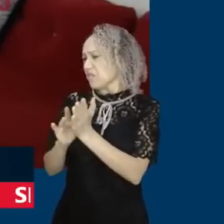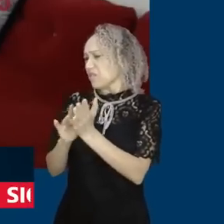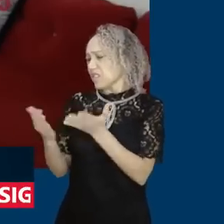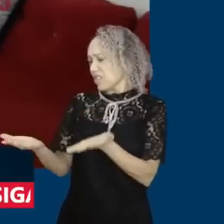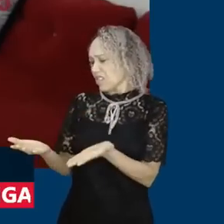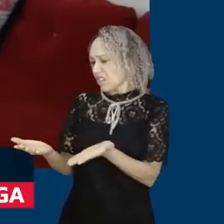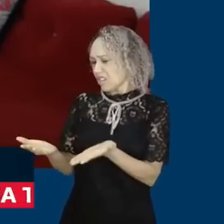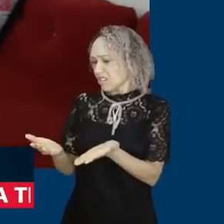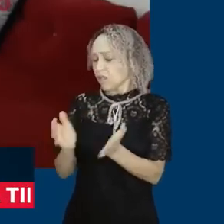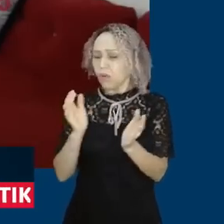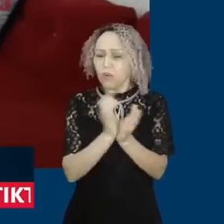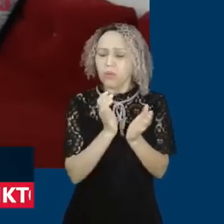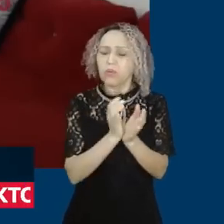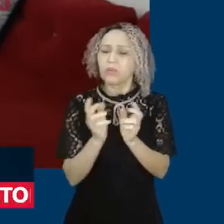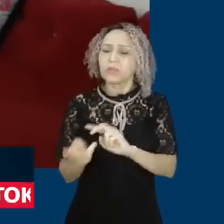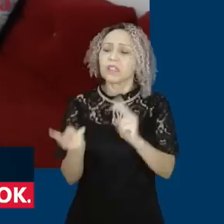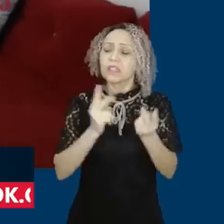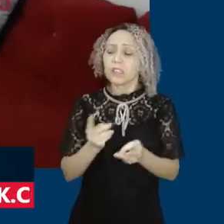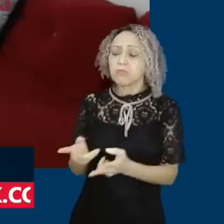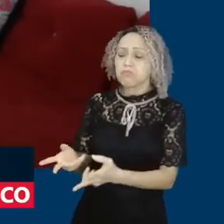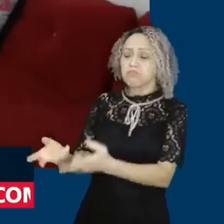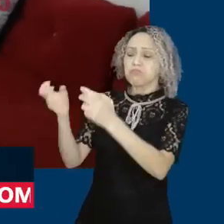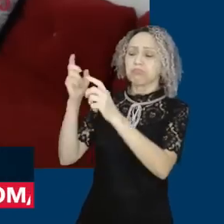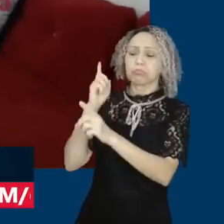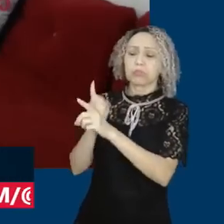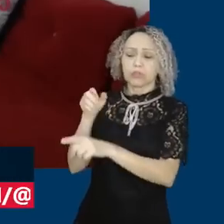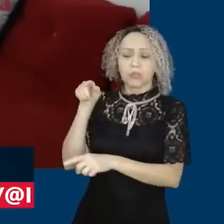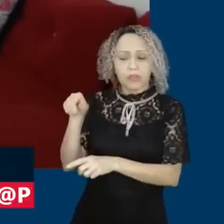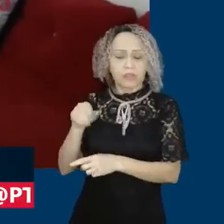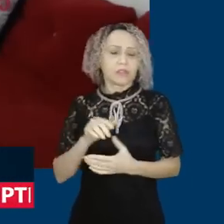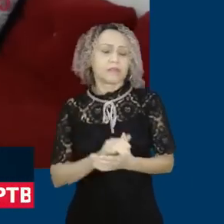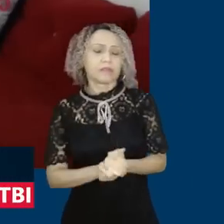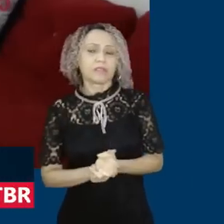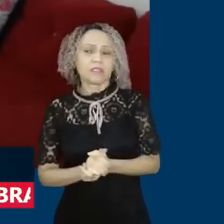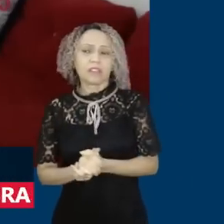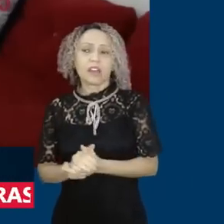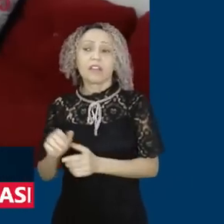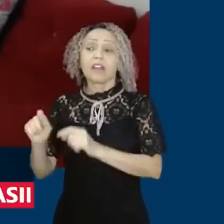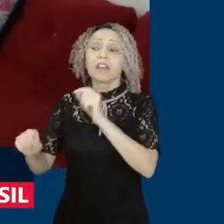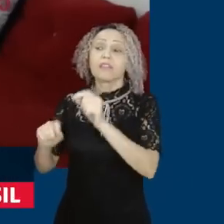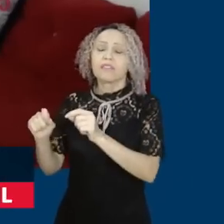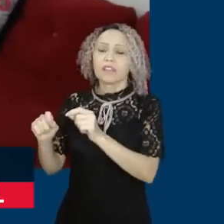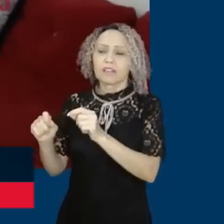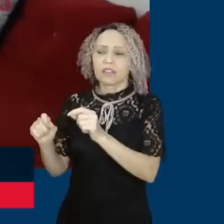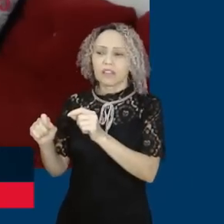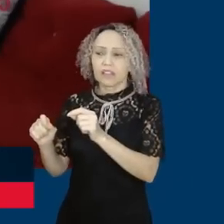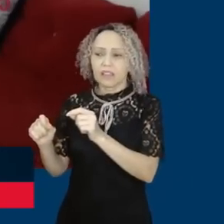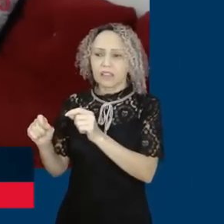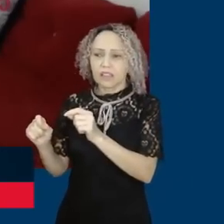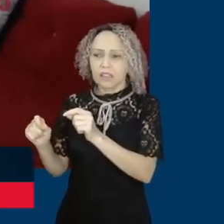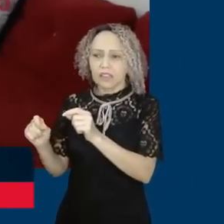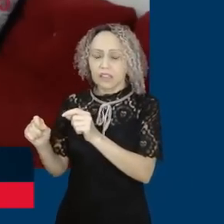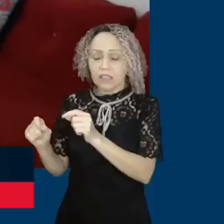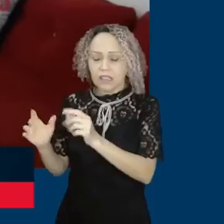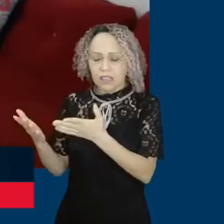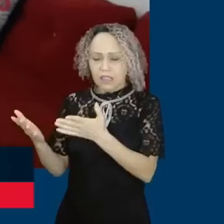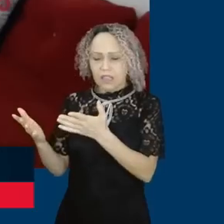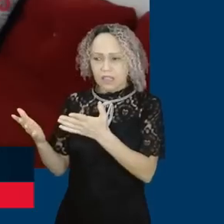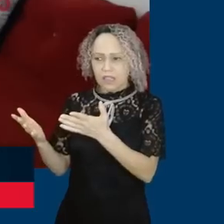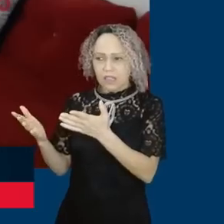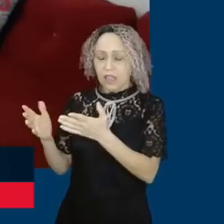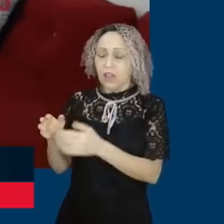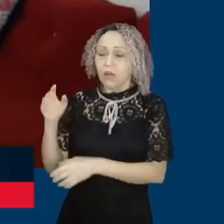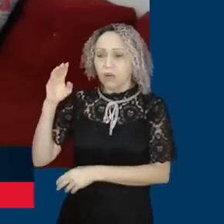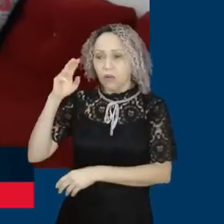governo apoiou-se um discurso de responsabilidade fiscal para esconder o fato de que furou o endeusado teto